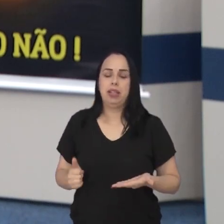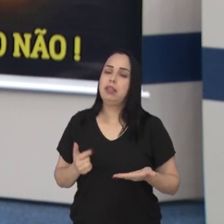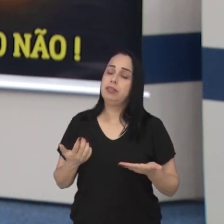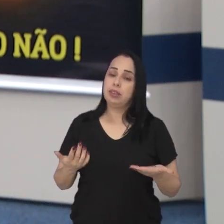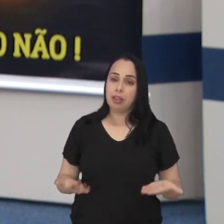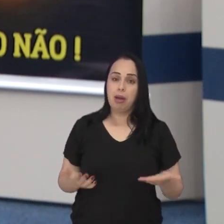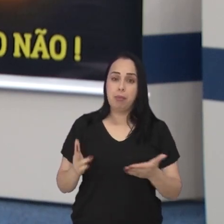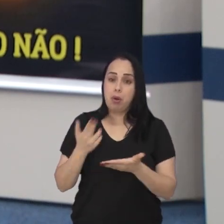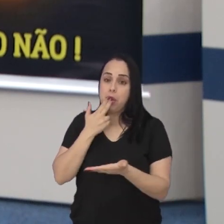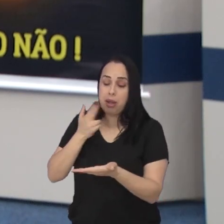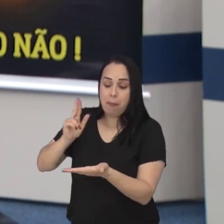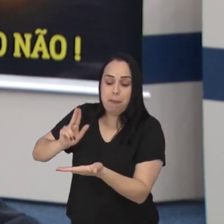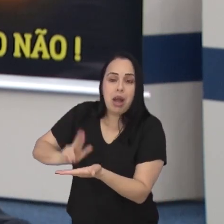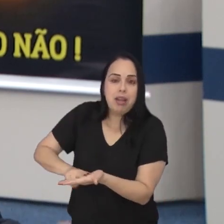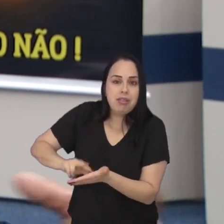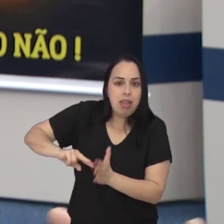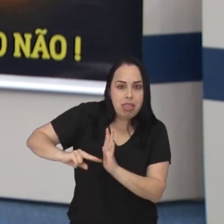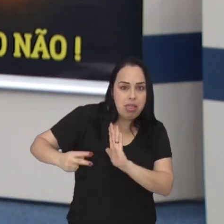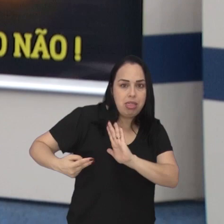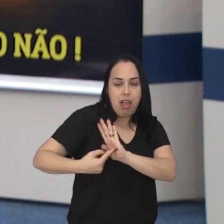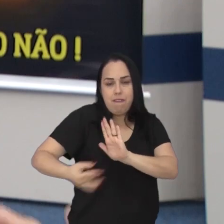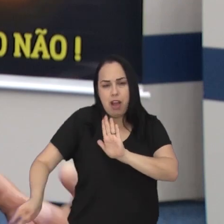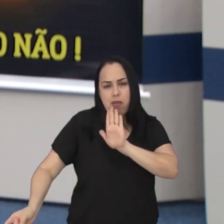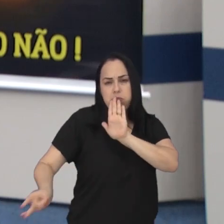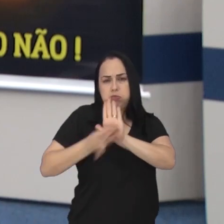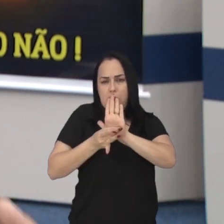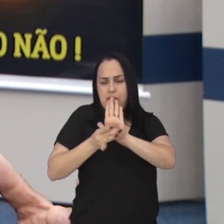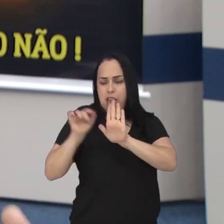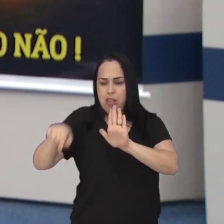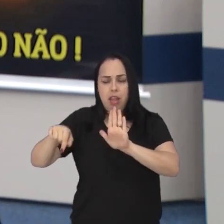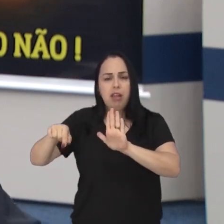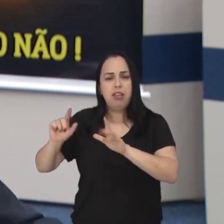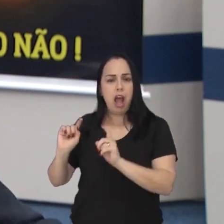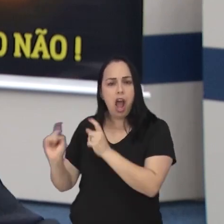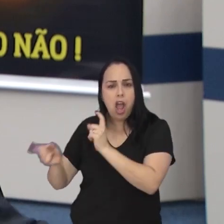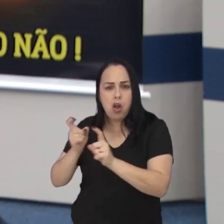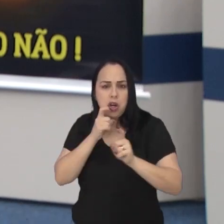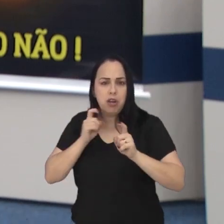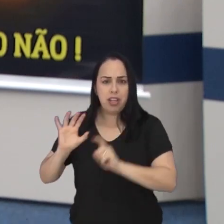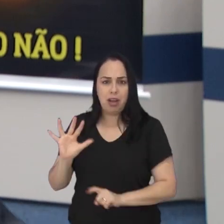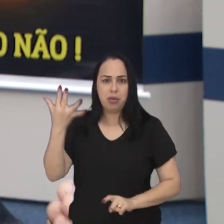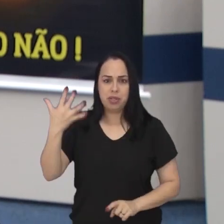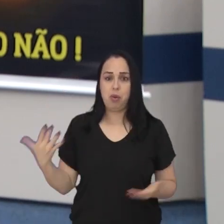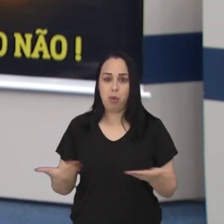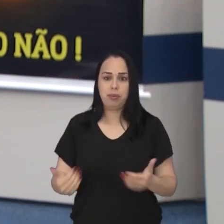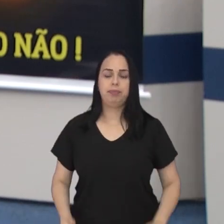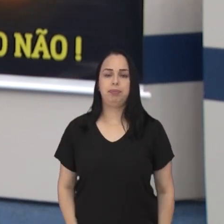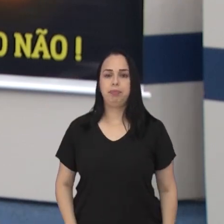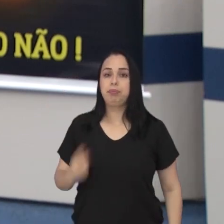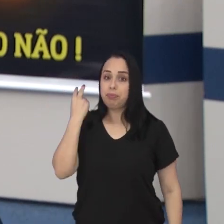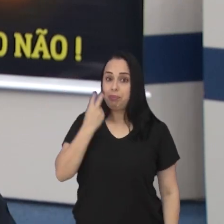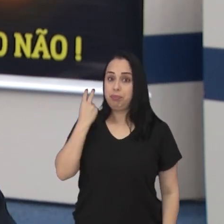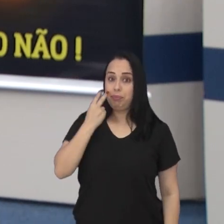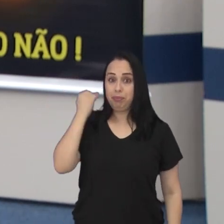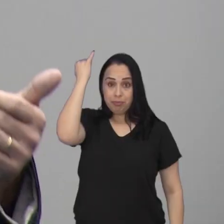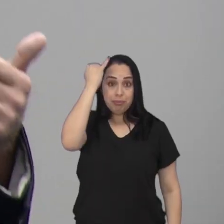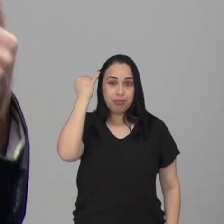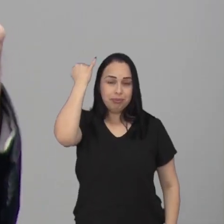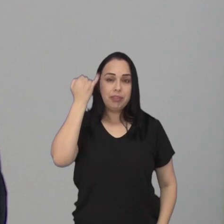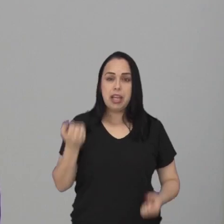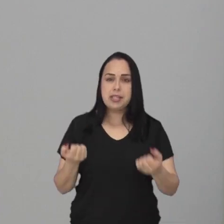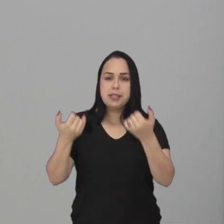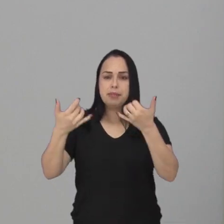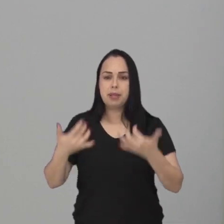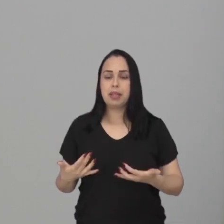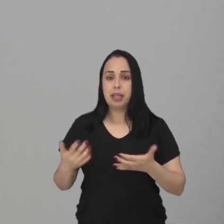como se defender da morte. Então essa carta é o gesto concreto desta reunião que aconteceu aqui na Câmara no dia de hoje. Para